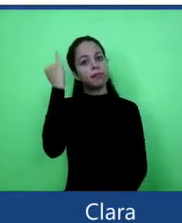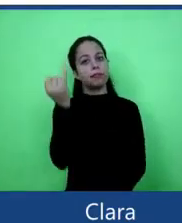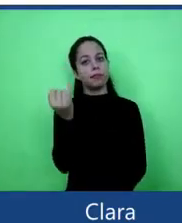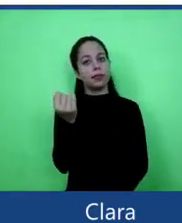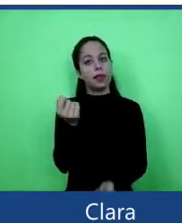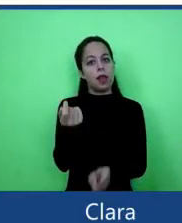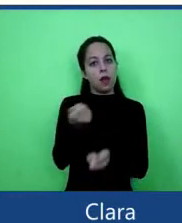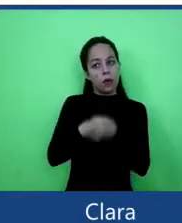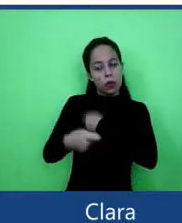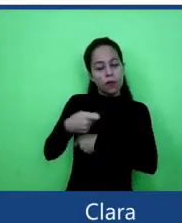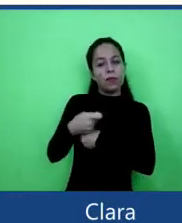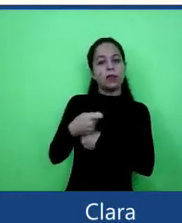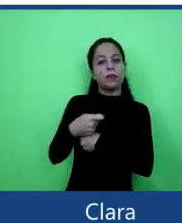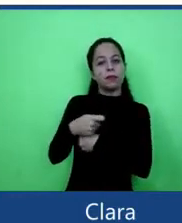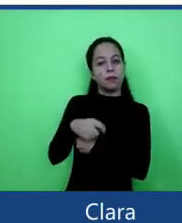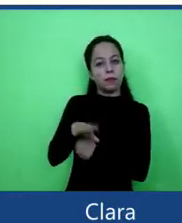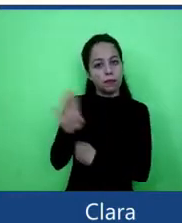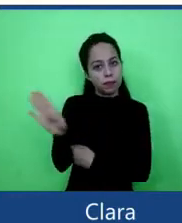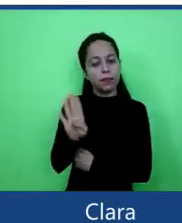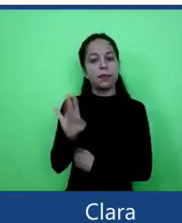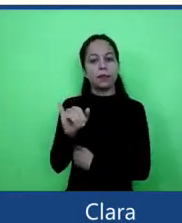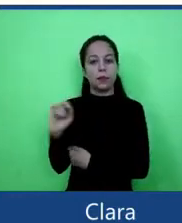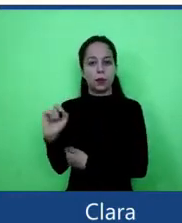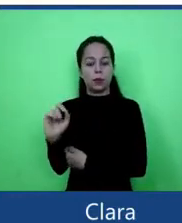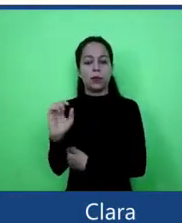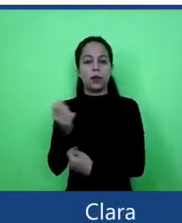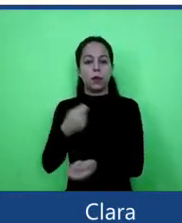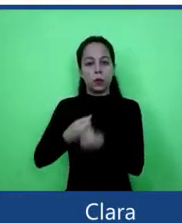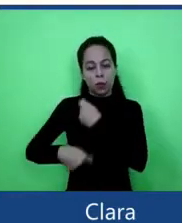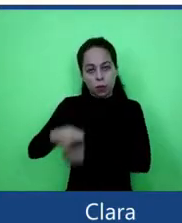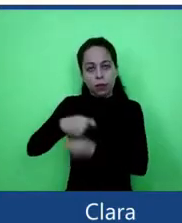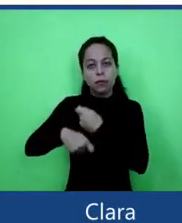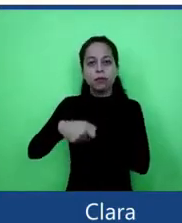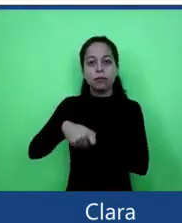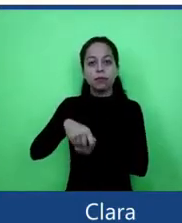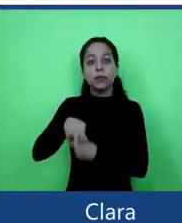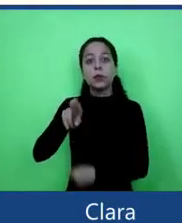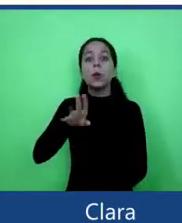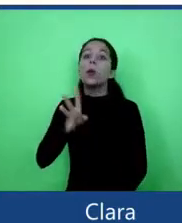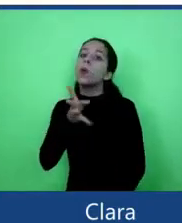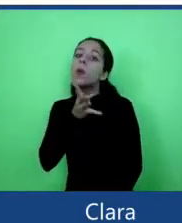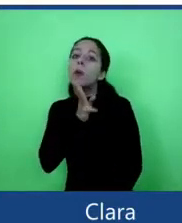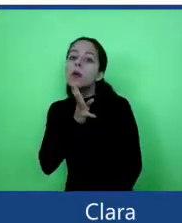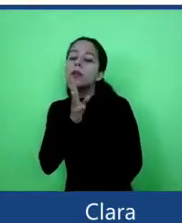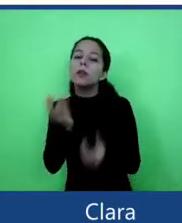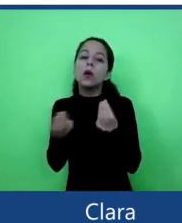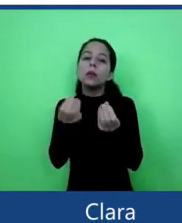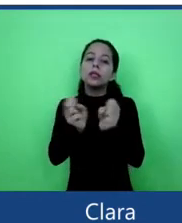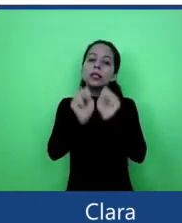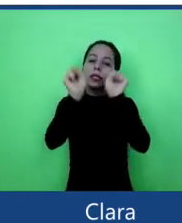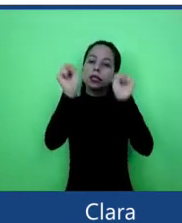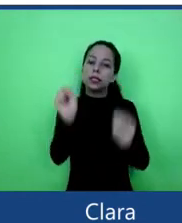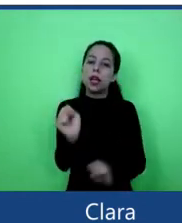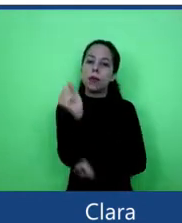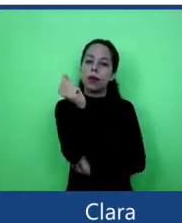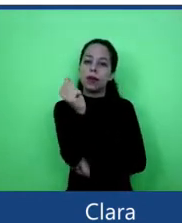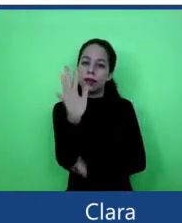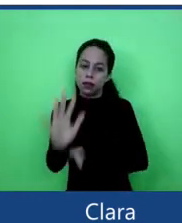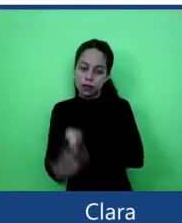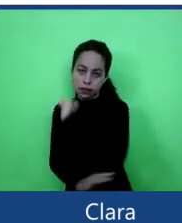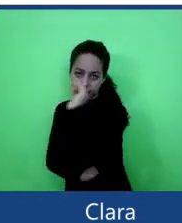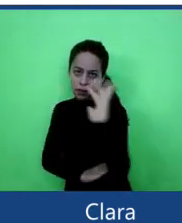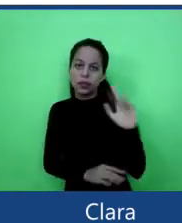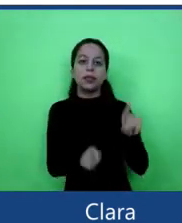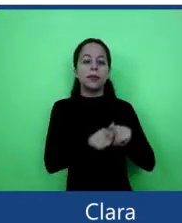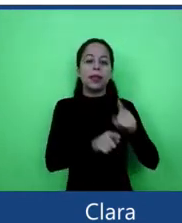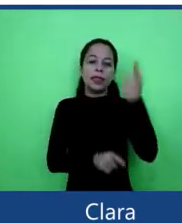é você usar o conhecimento, né, sobre os sistemas biológicos e recursos naturais, junto com o